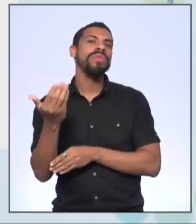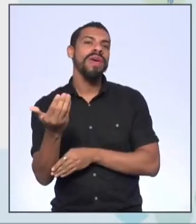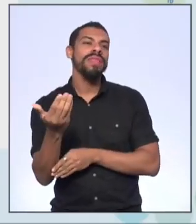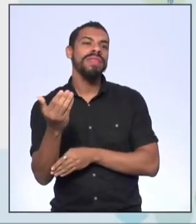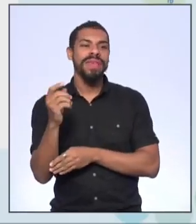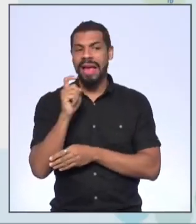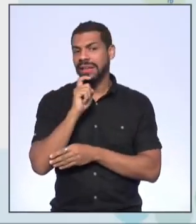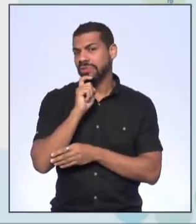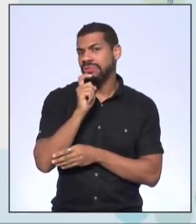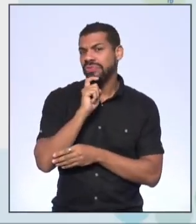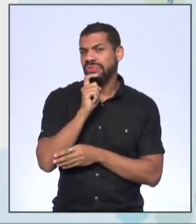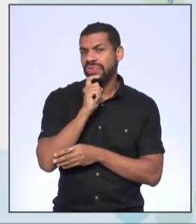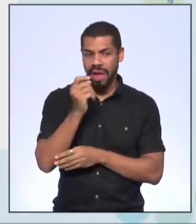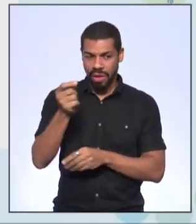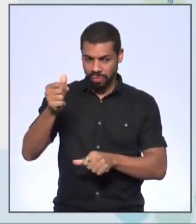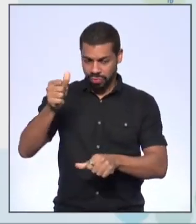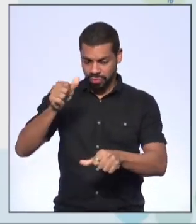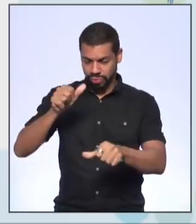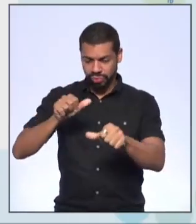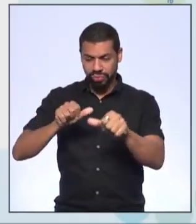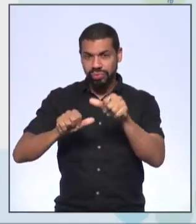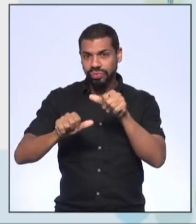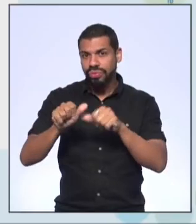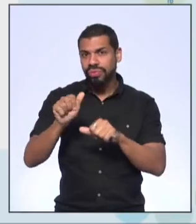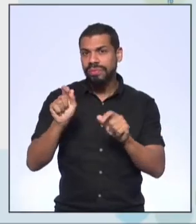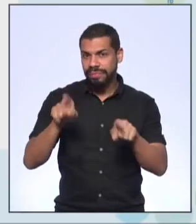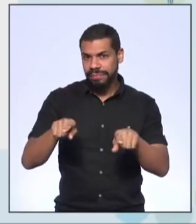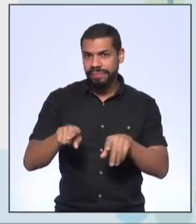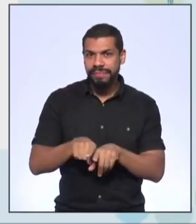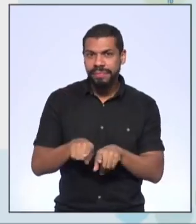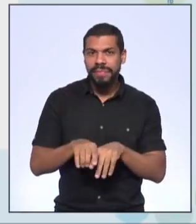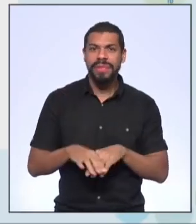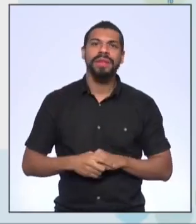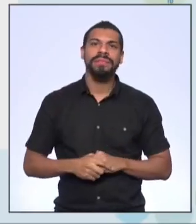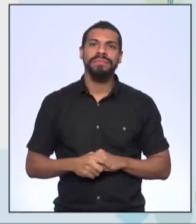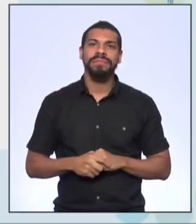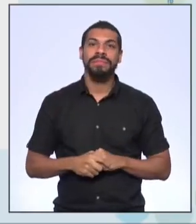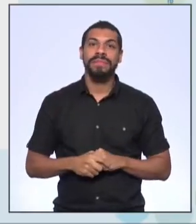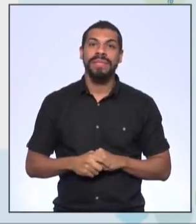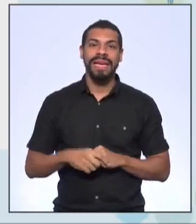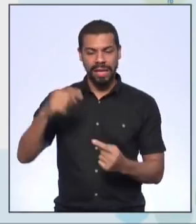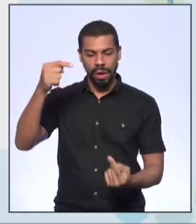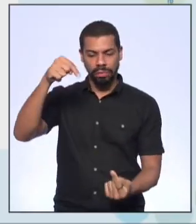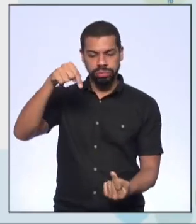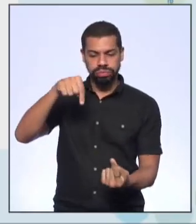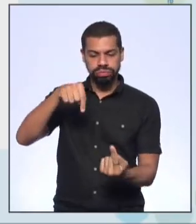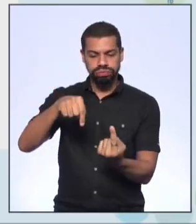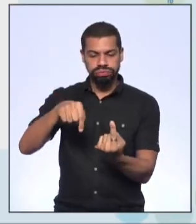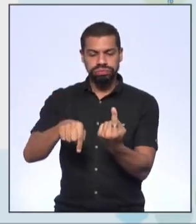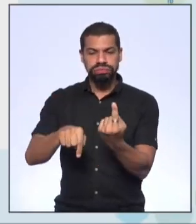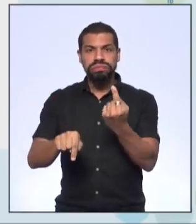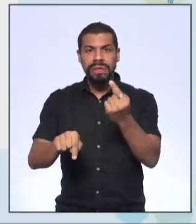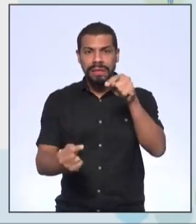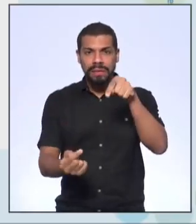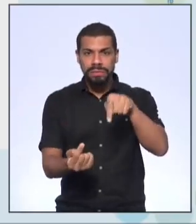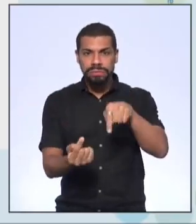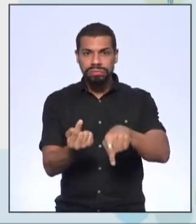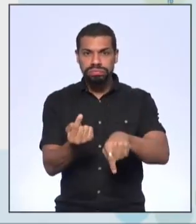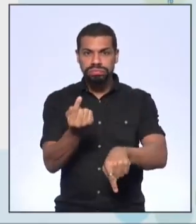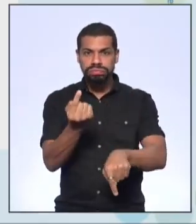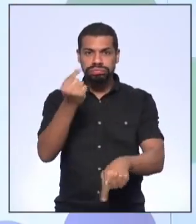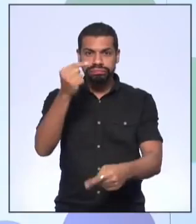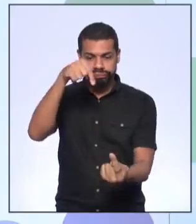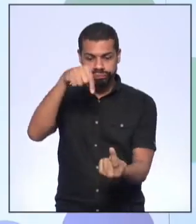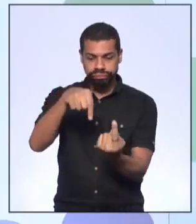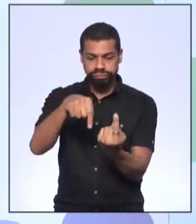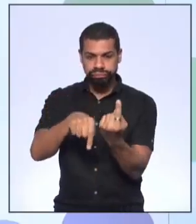e vai descer. Então, esse movimento de aquece, sobe, esfria, desce. Aquece, sobe,